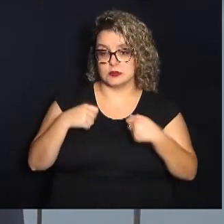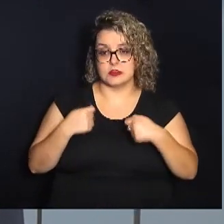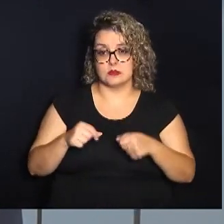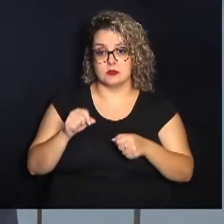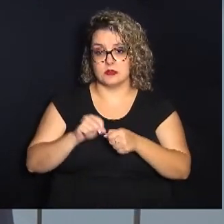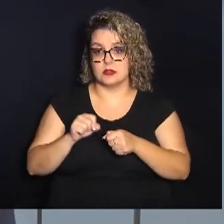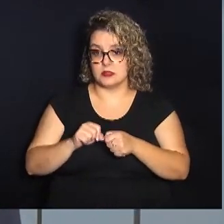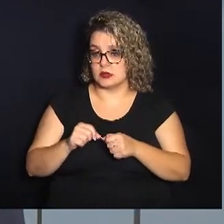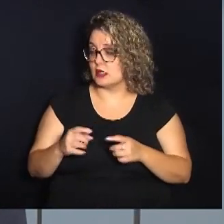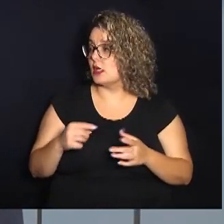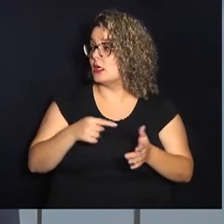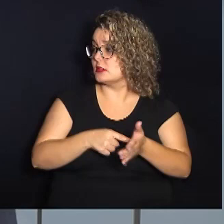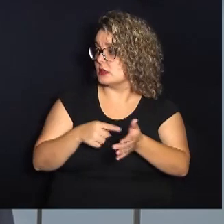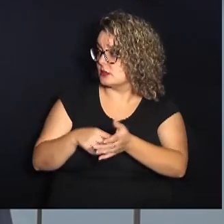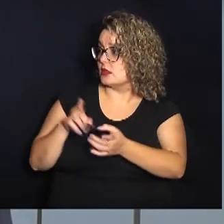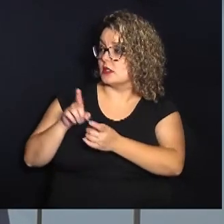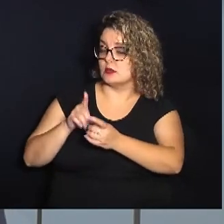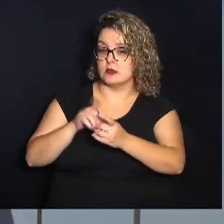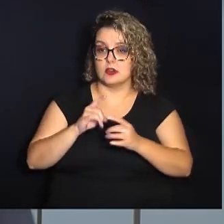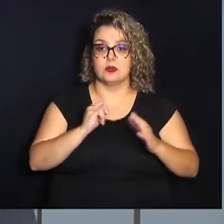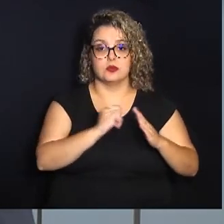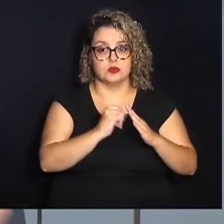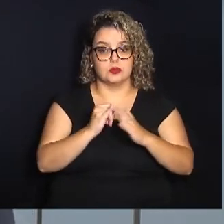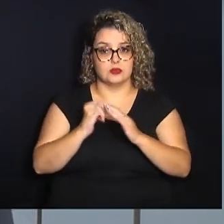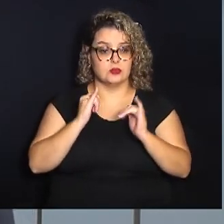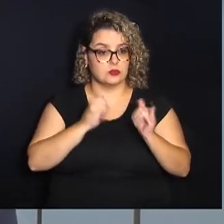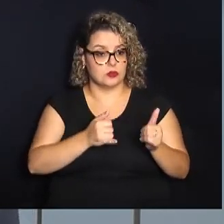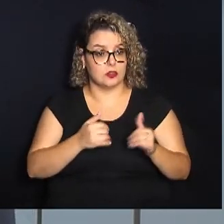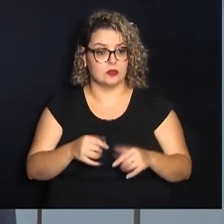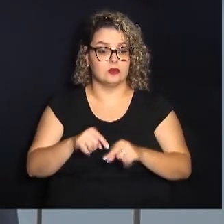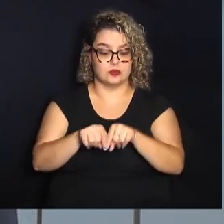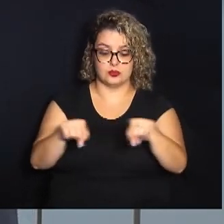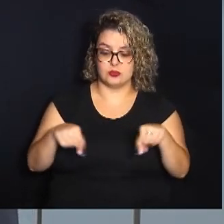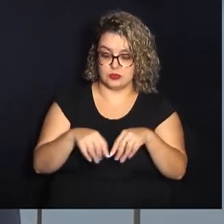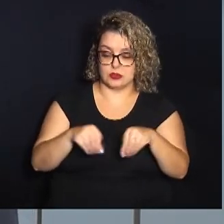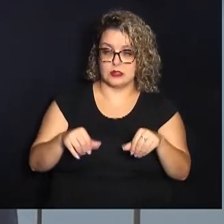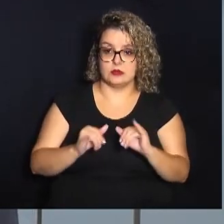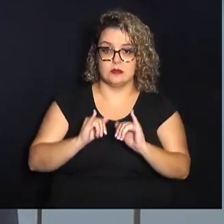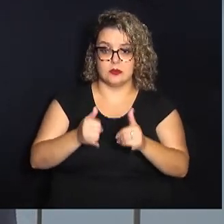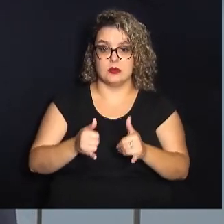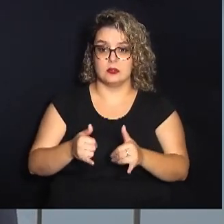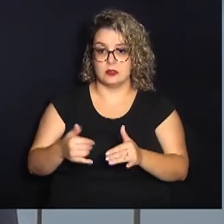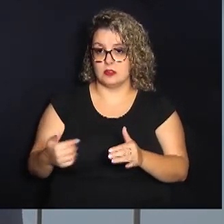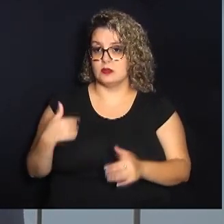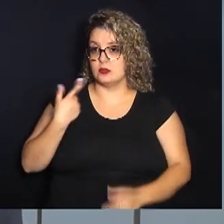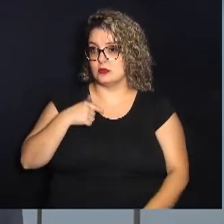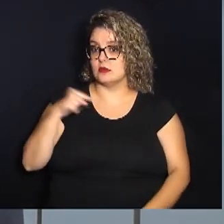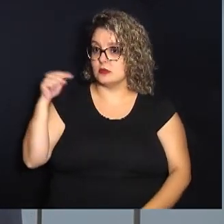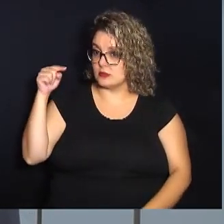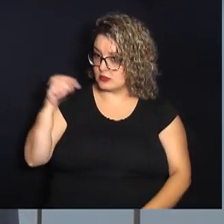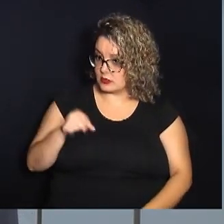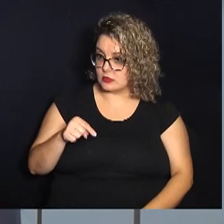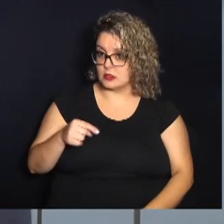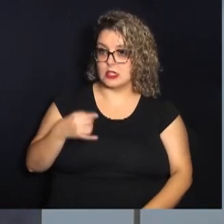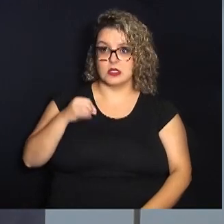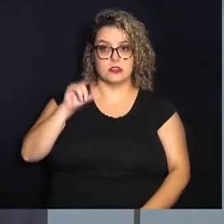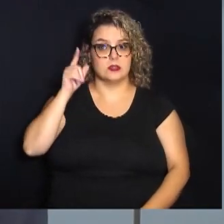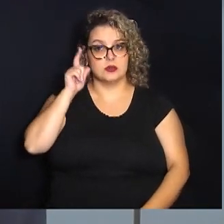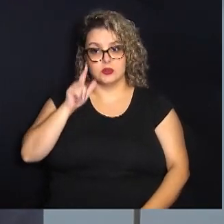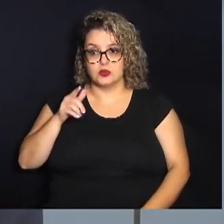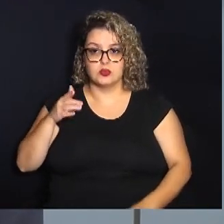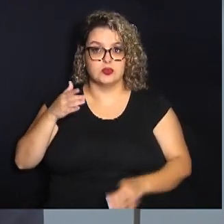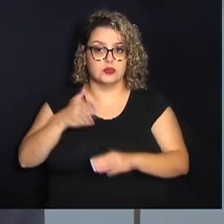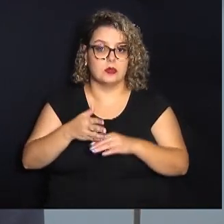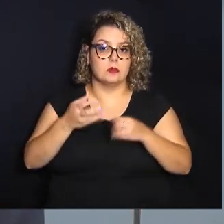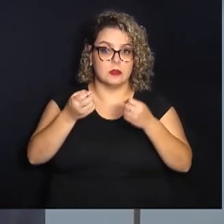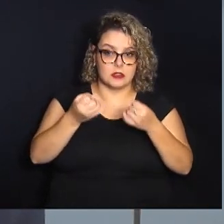as denúncias, os locais, os imóveis abandonados, os terrenos, né? A gente vai até esses locais, tenta, se não consegue entrar para orientar, a